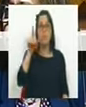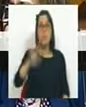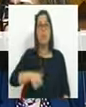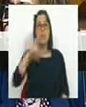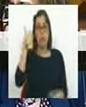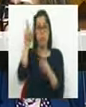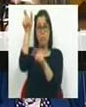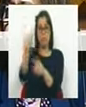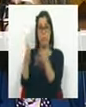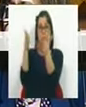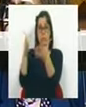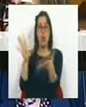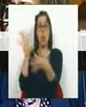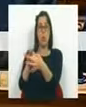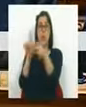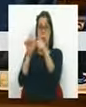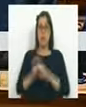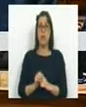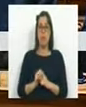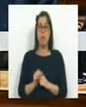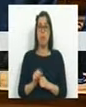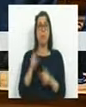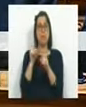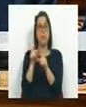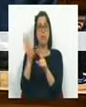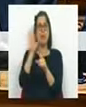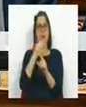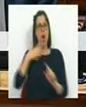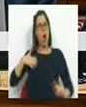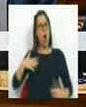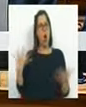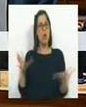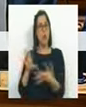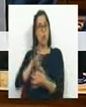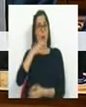melhor produto desta coligação. É o produto que mais orgulha